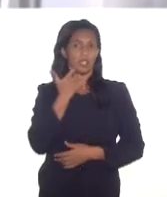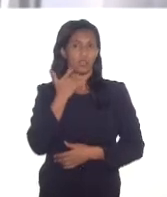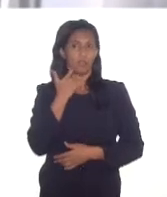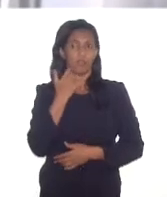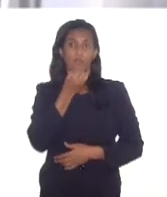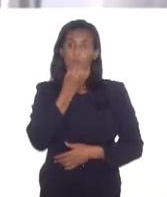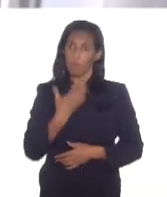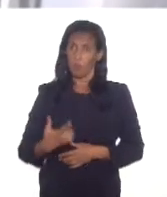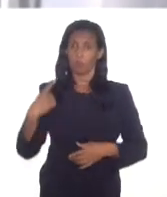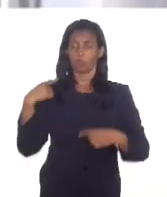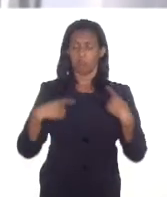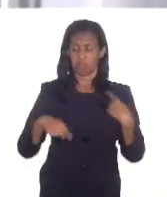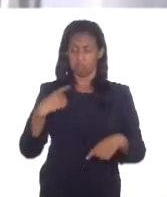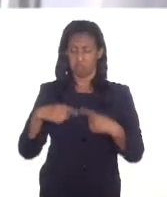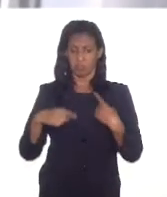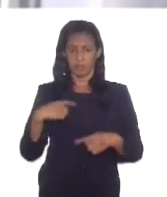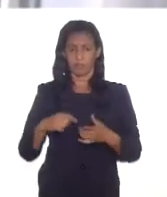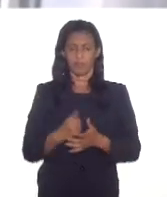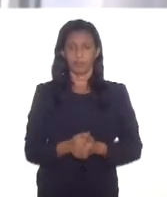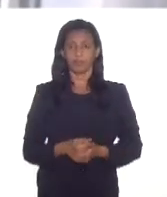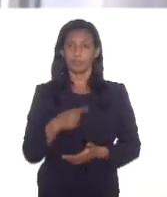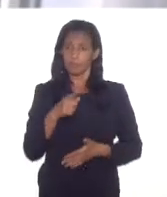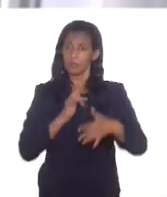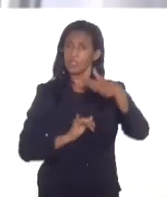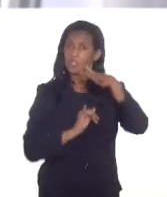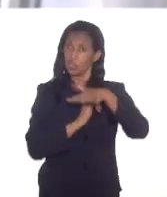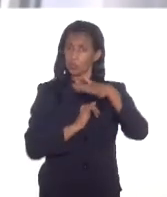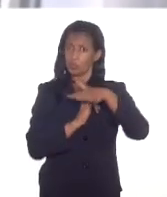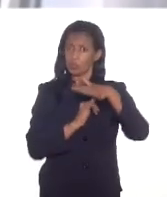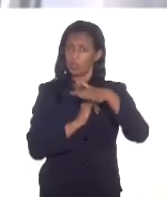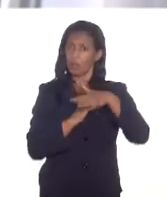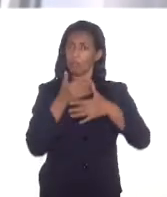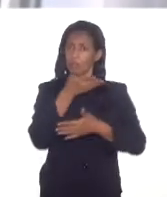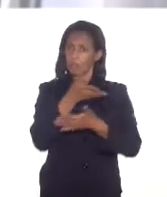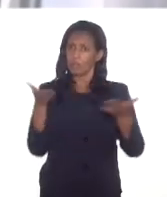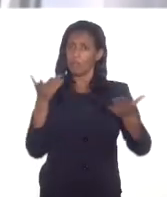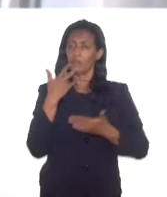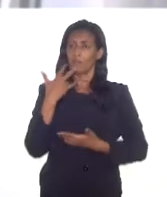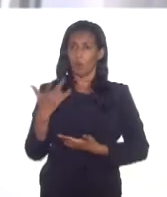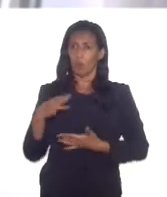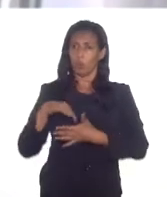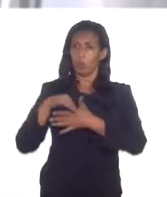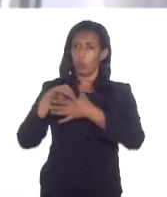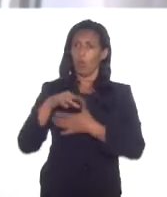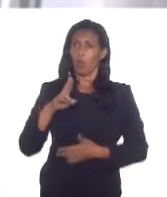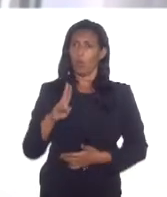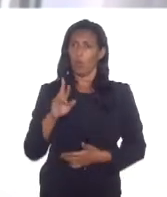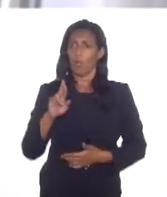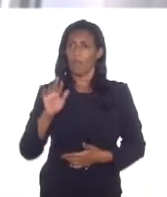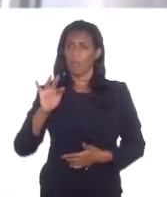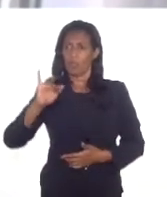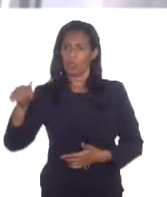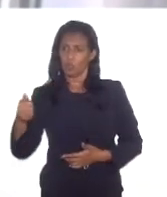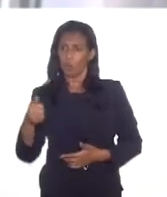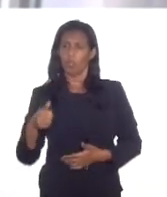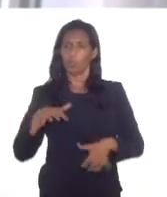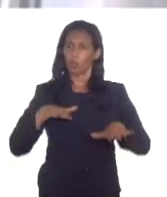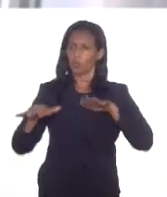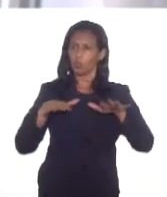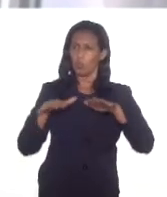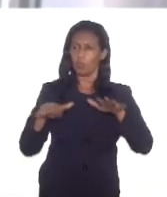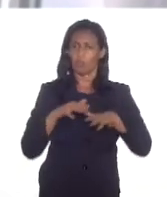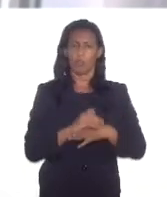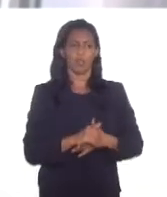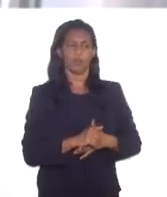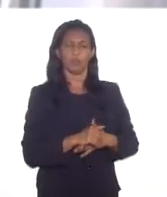bom debate, inclusive com essas entidades que Vossa Excelência mencionou, a representação da UFRJ, dos movimentos sociais da UFRJ, dos